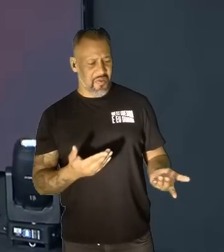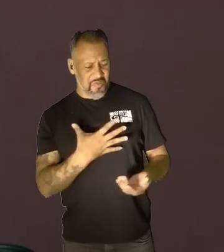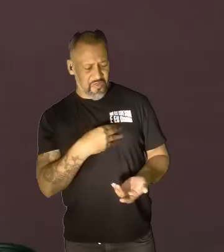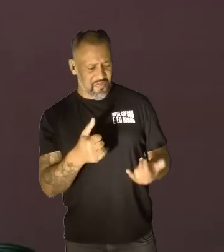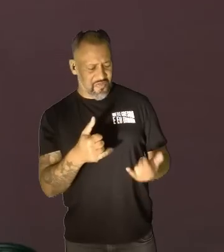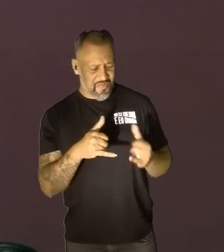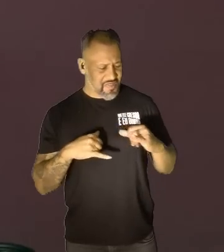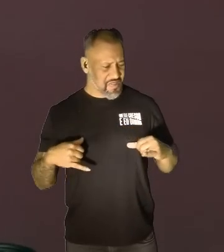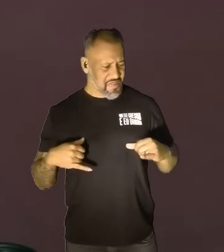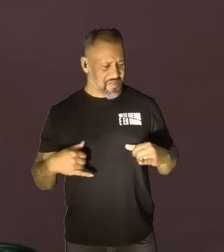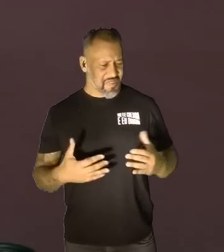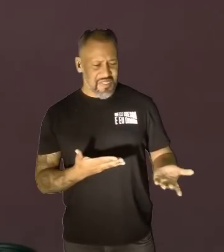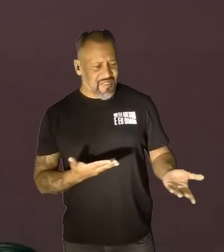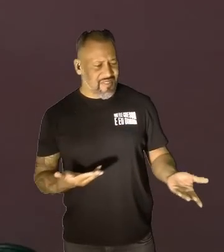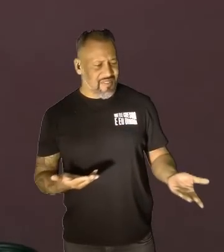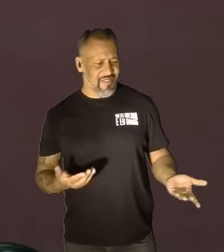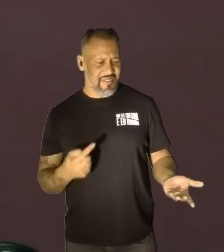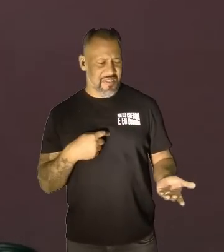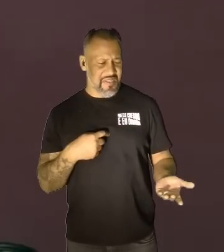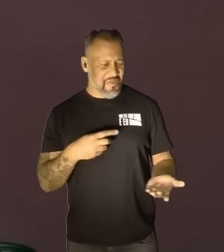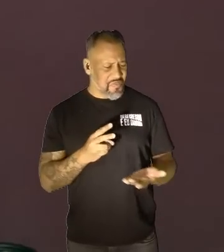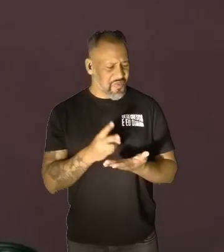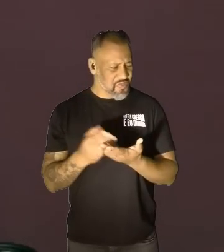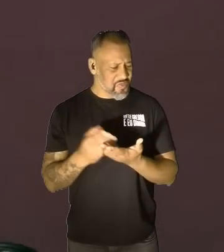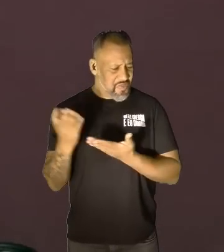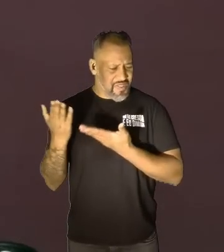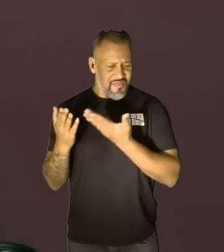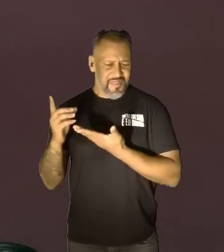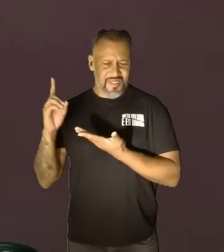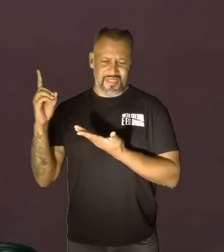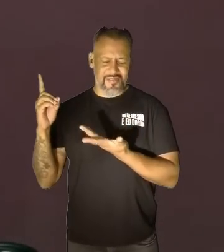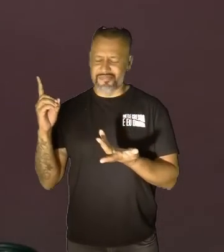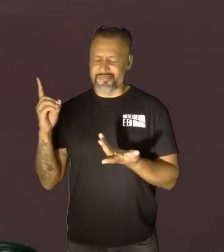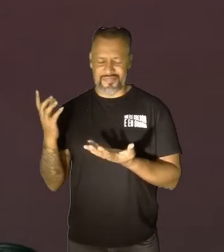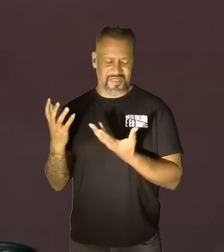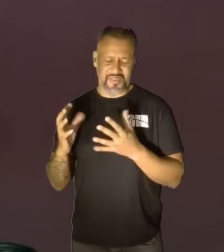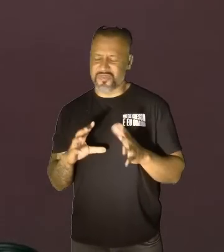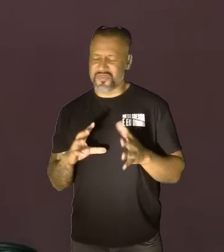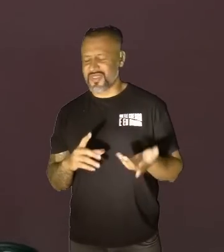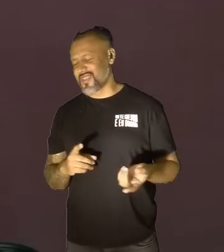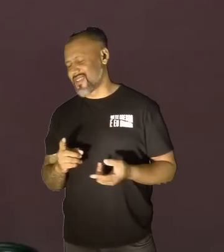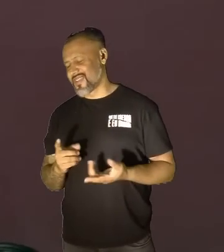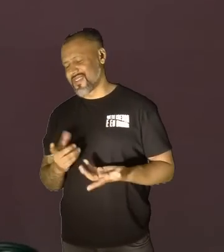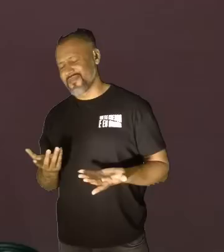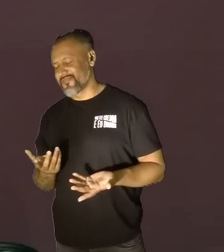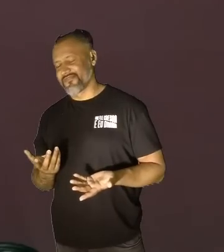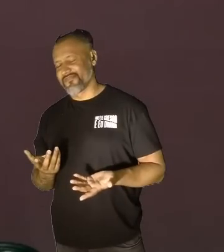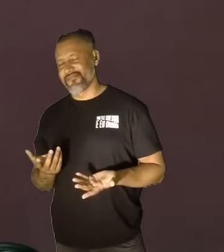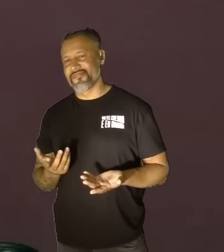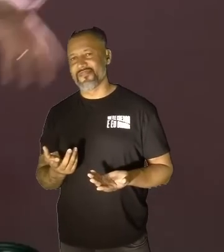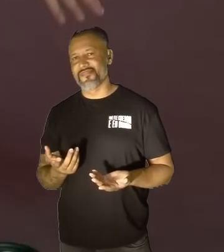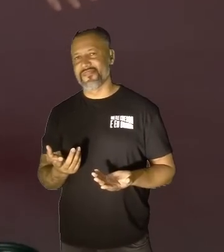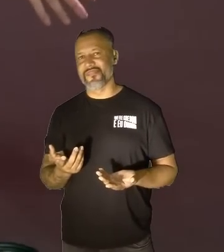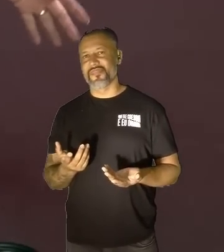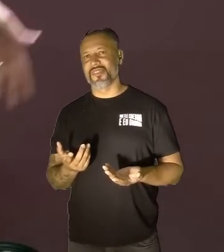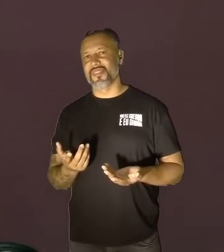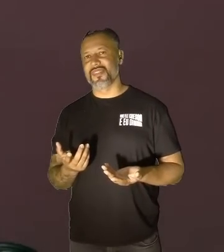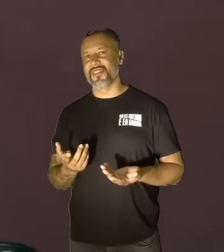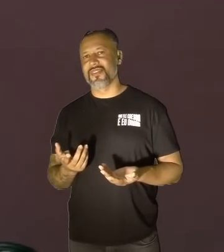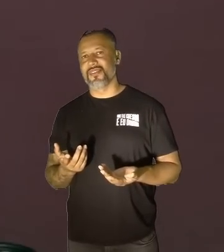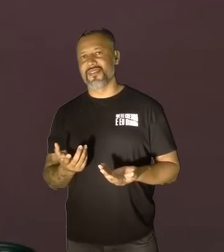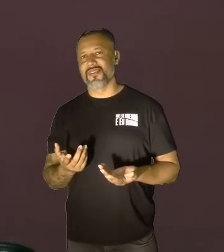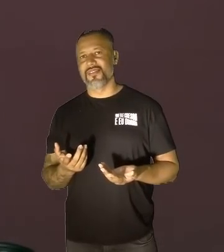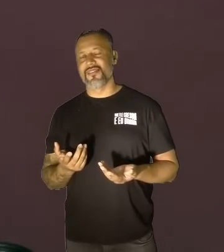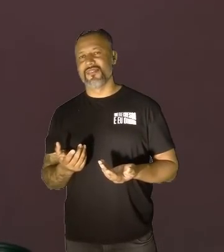continuar servindo a Deus, não vale a pena eu continuar amando a Deus, não vale a pena eu continuar. Para que eu me servi de sacerdote? Para ficar sabendo de